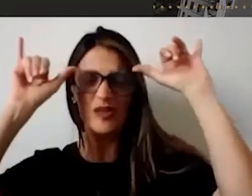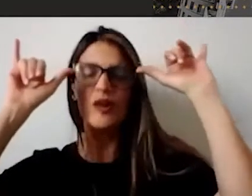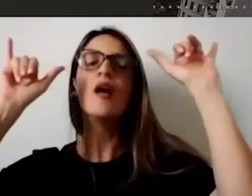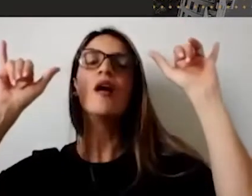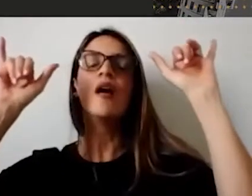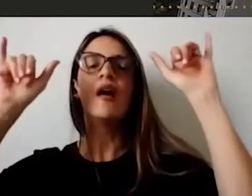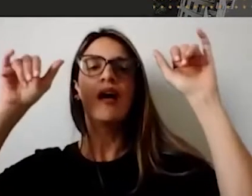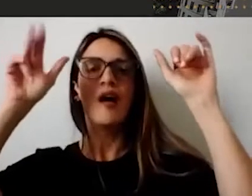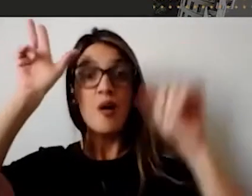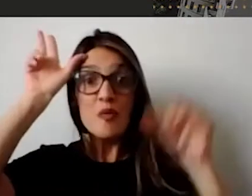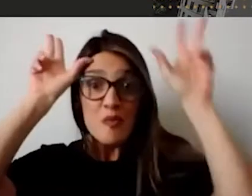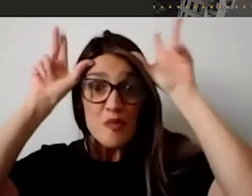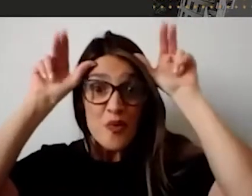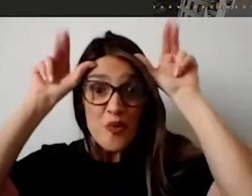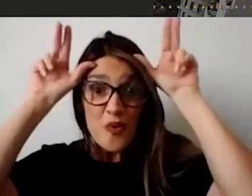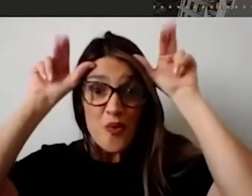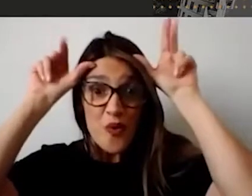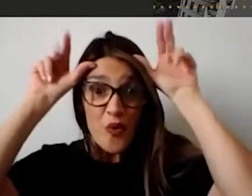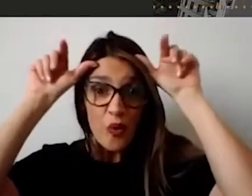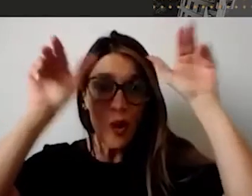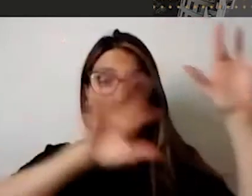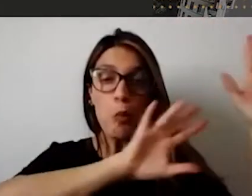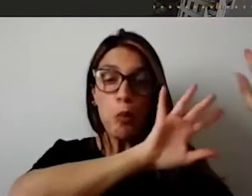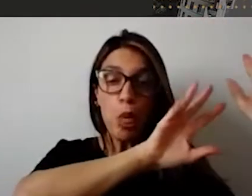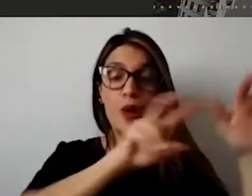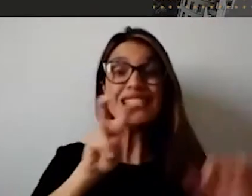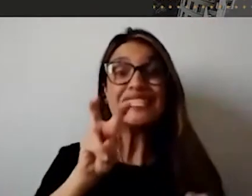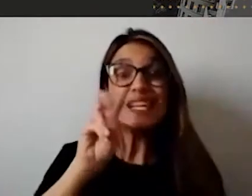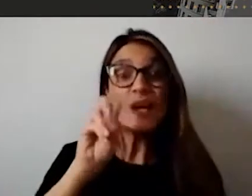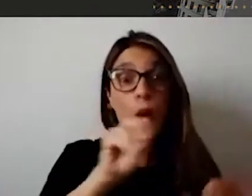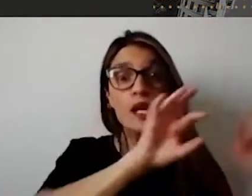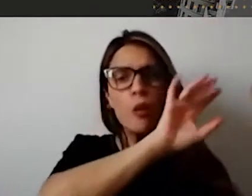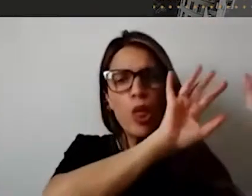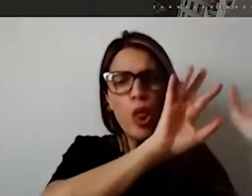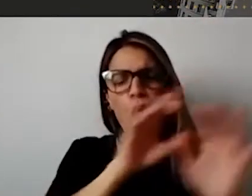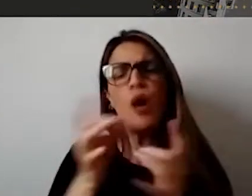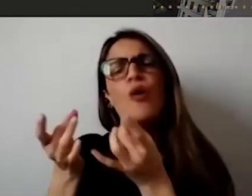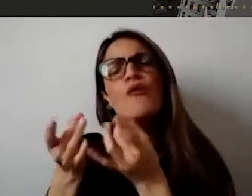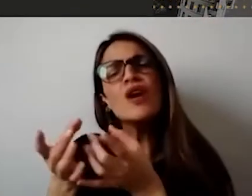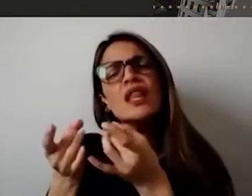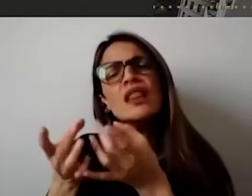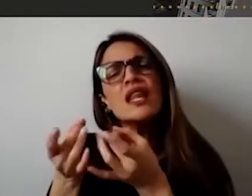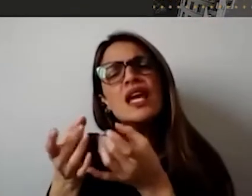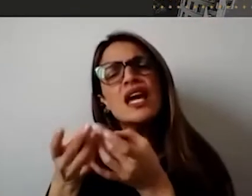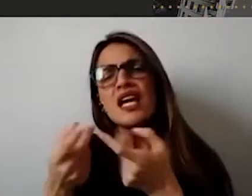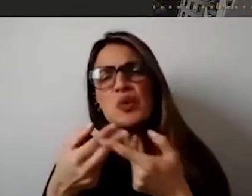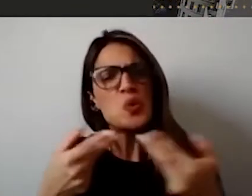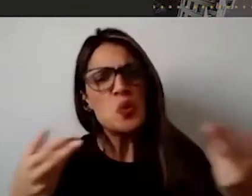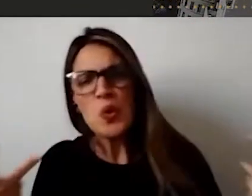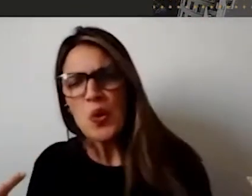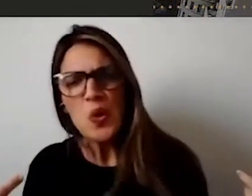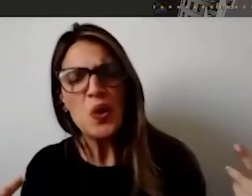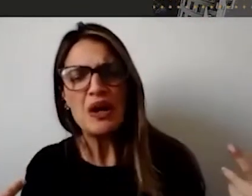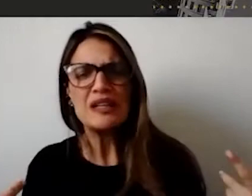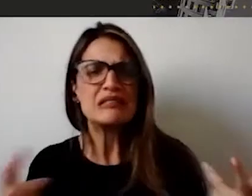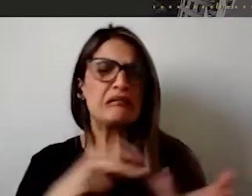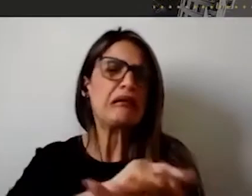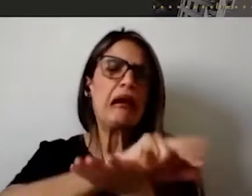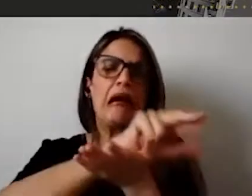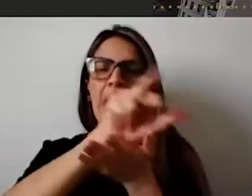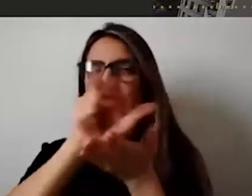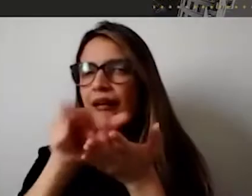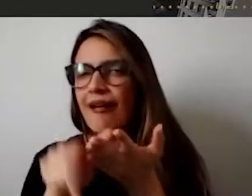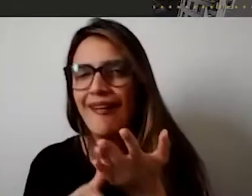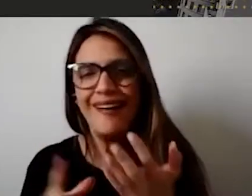e vendendo coisas, trazendo porcelana do Rio de Janeiro e levando carne de sol, rapadura, coisas que tinha